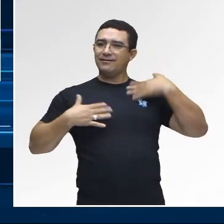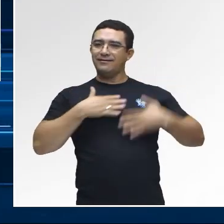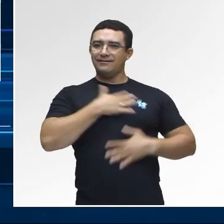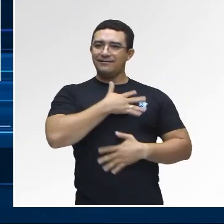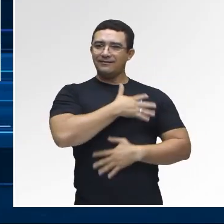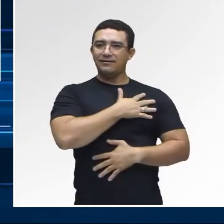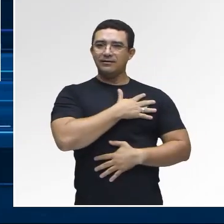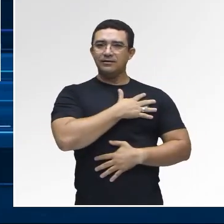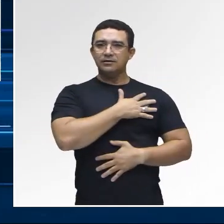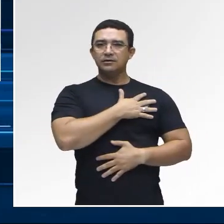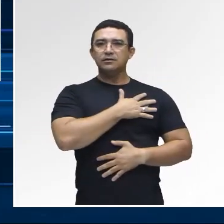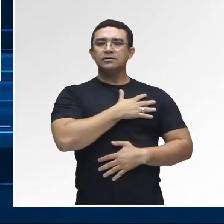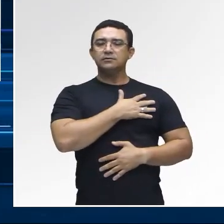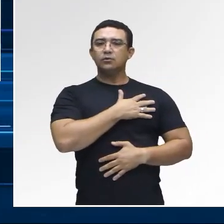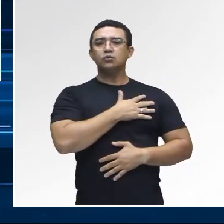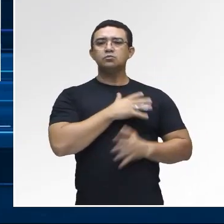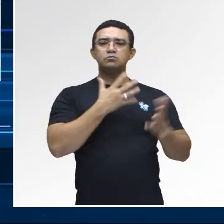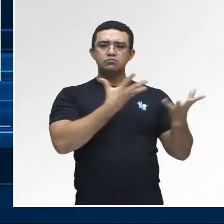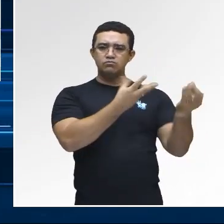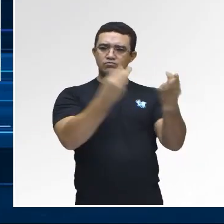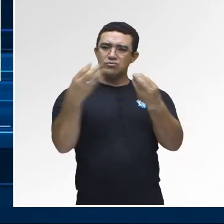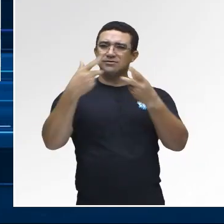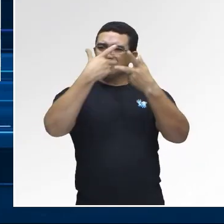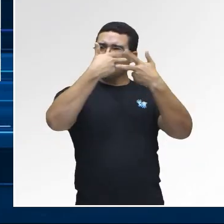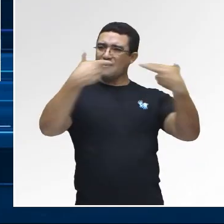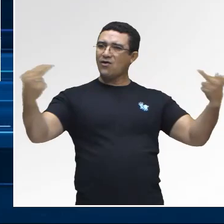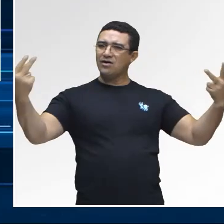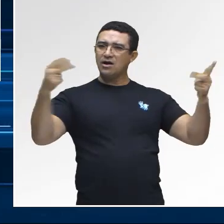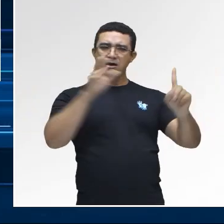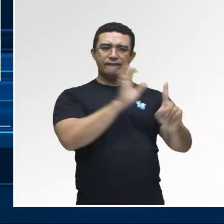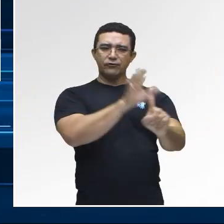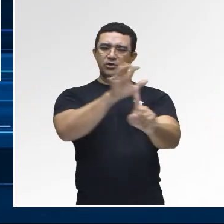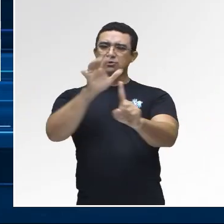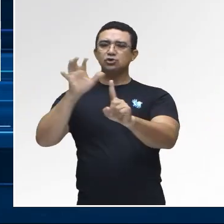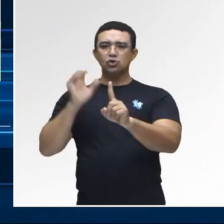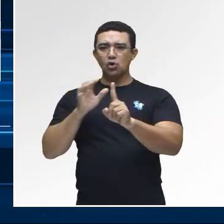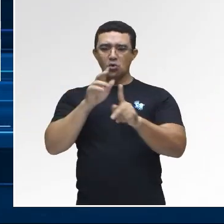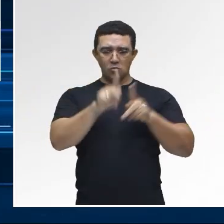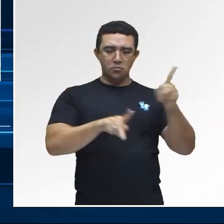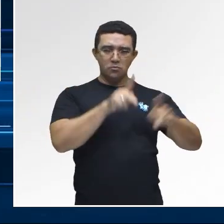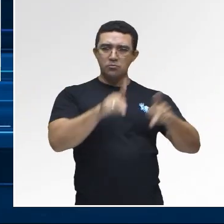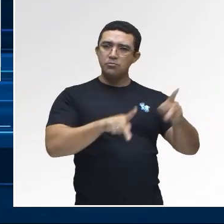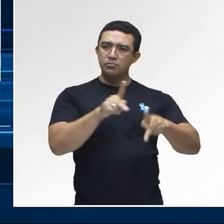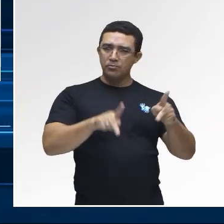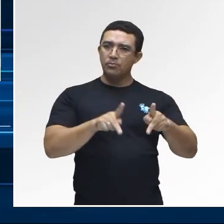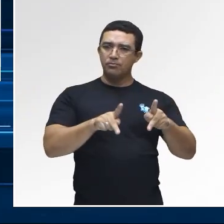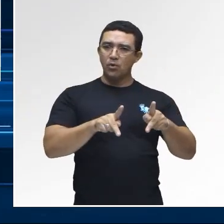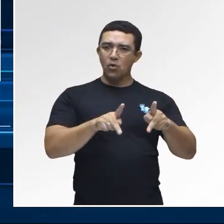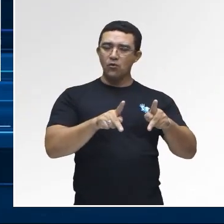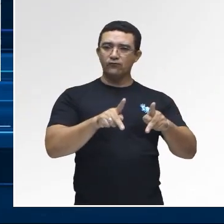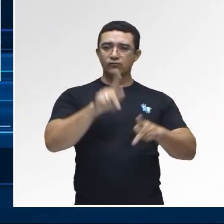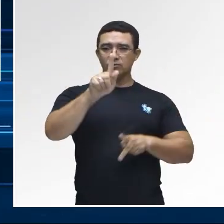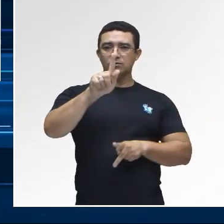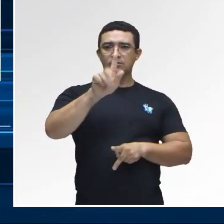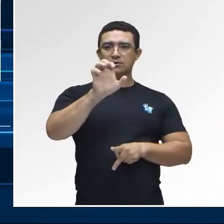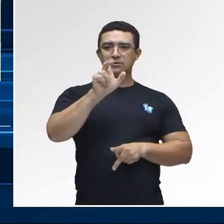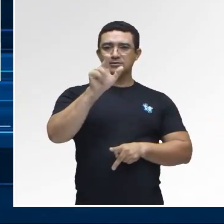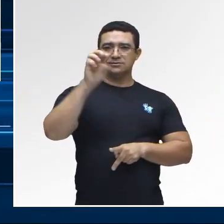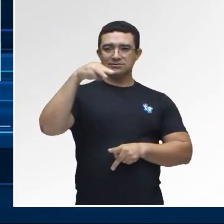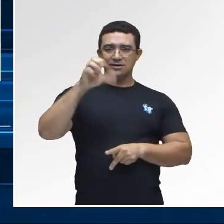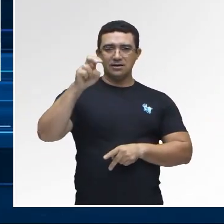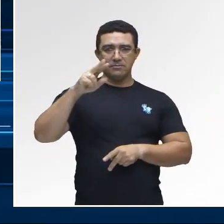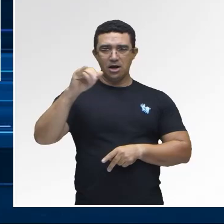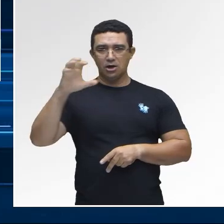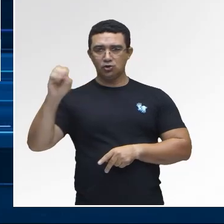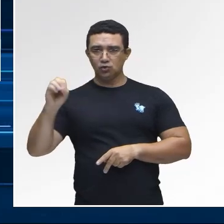ano? Eu tenho certeza que vocês devem ter passado um filmezinho na cabeça de vocês em relação à cultura romana,